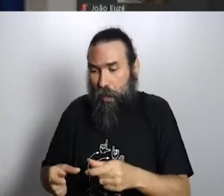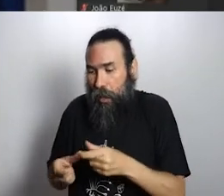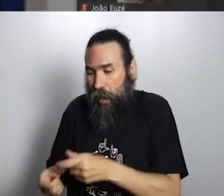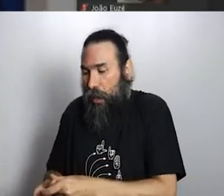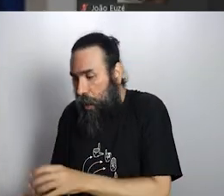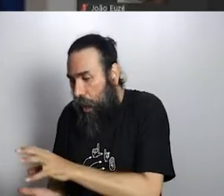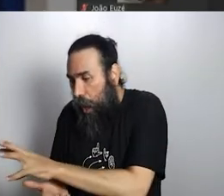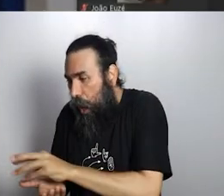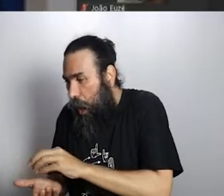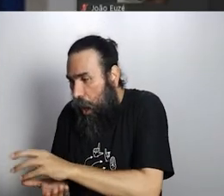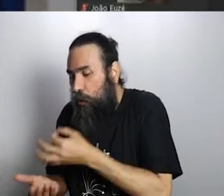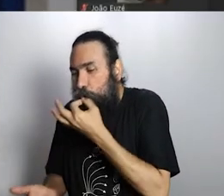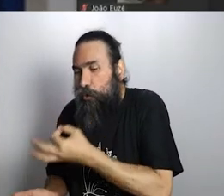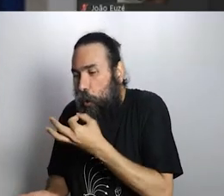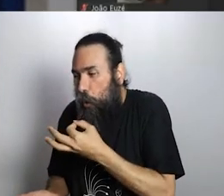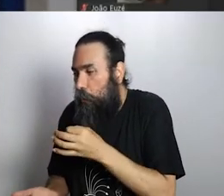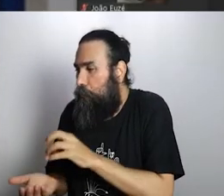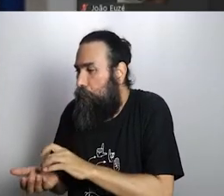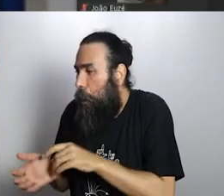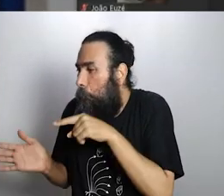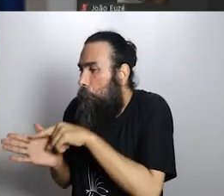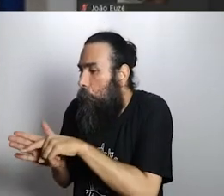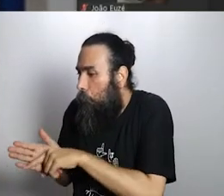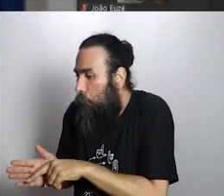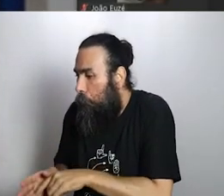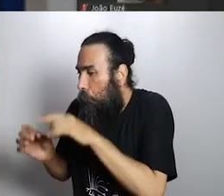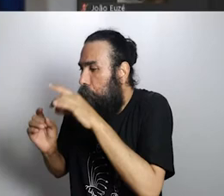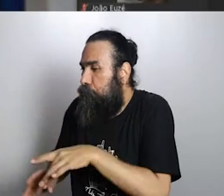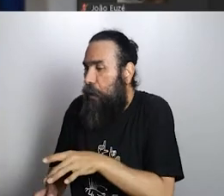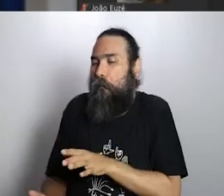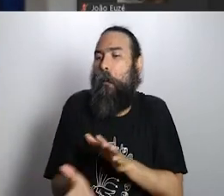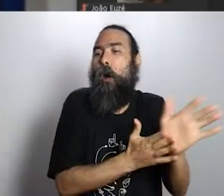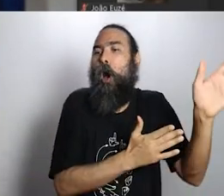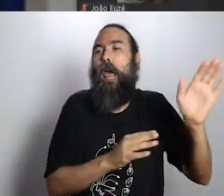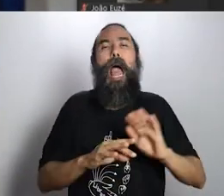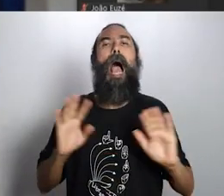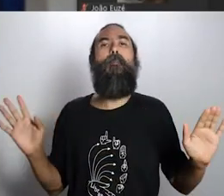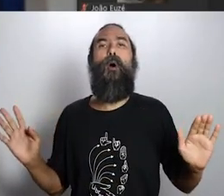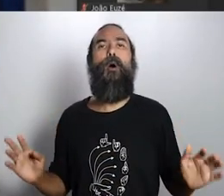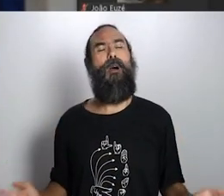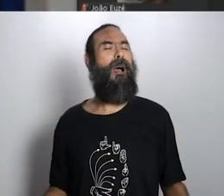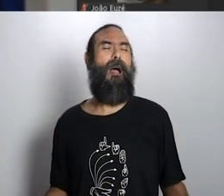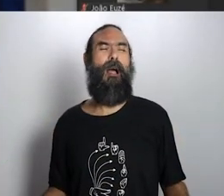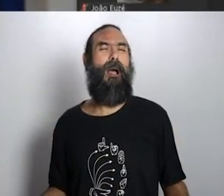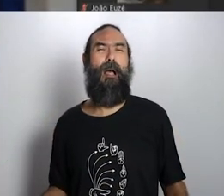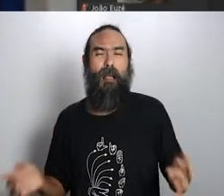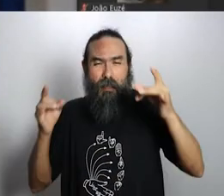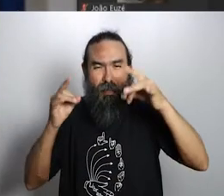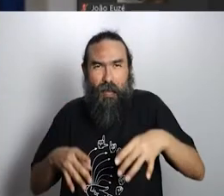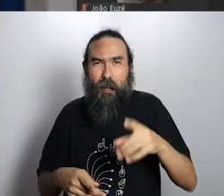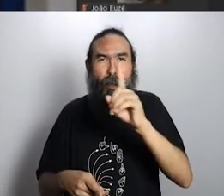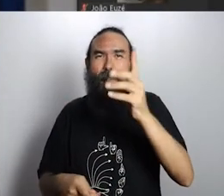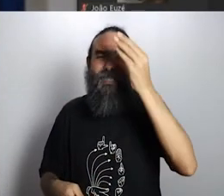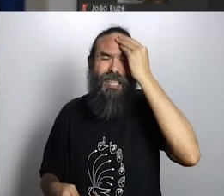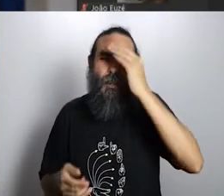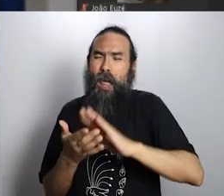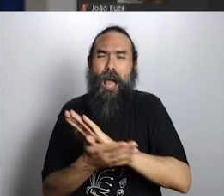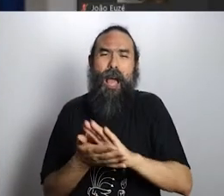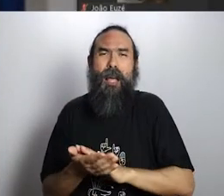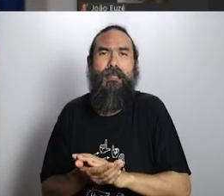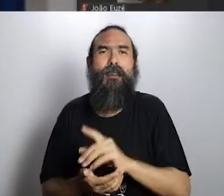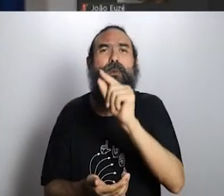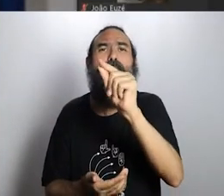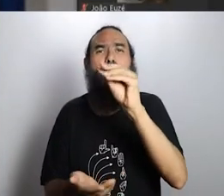que você captou séculos de história, de conhecimento? Você não entendeu nada, mas falta um pouco